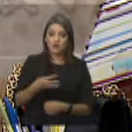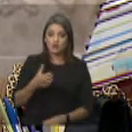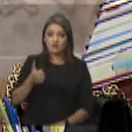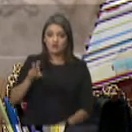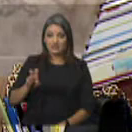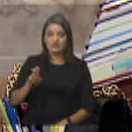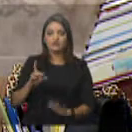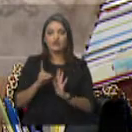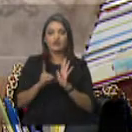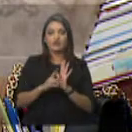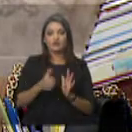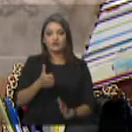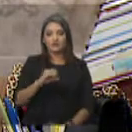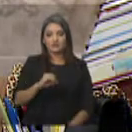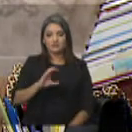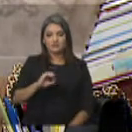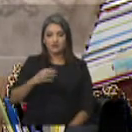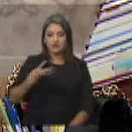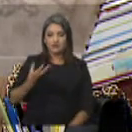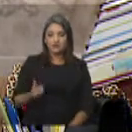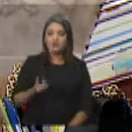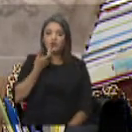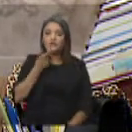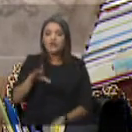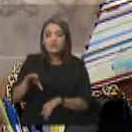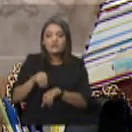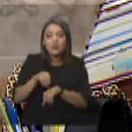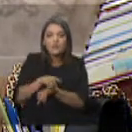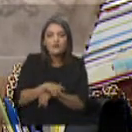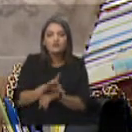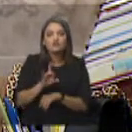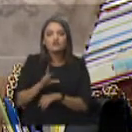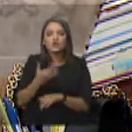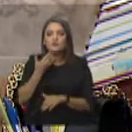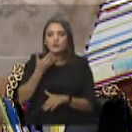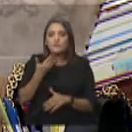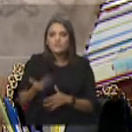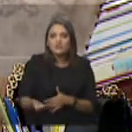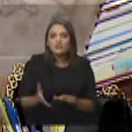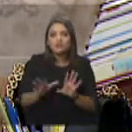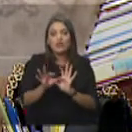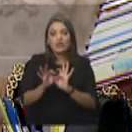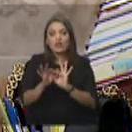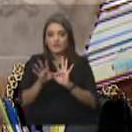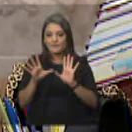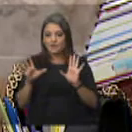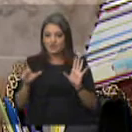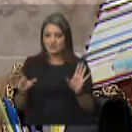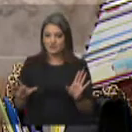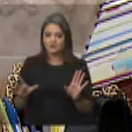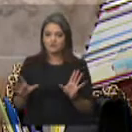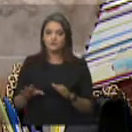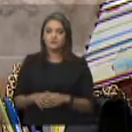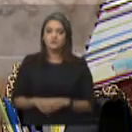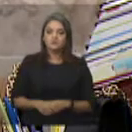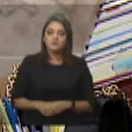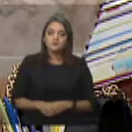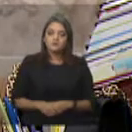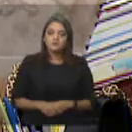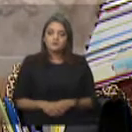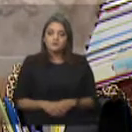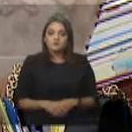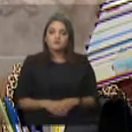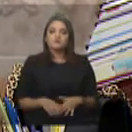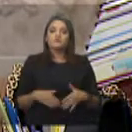10.046 estabelece que o compartilhamento se sujeita ao requerimento de permissão de compartilhamento, a qual se